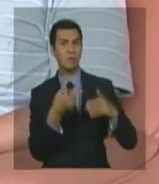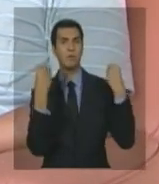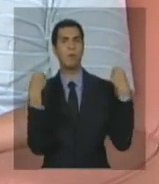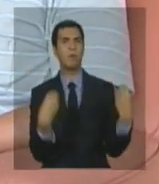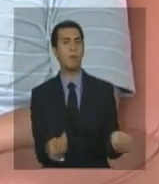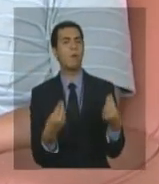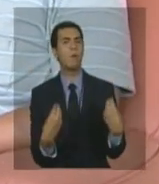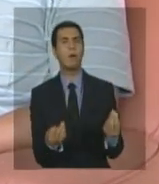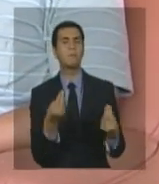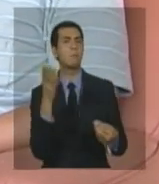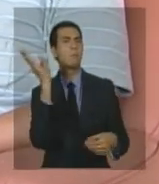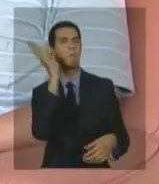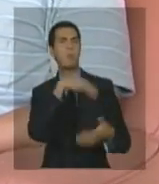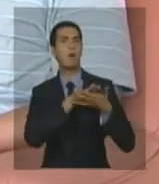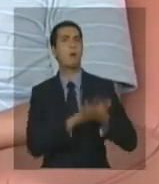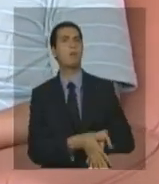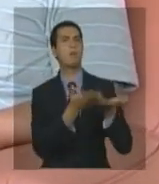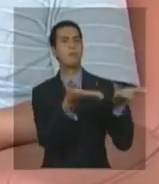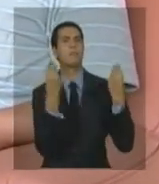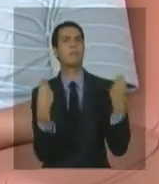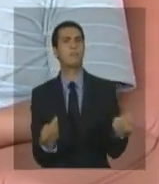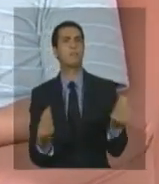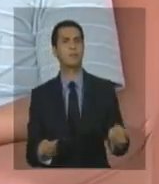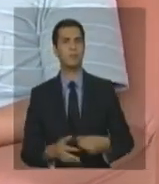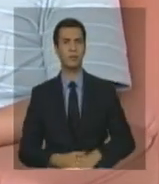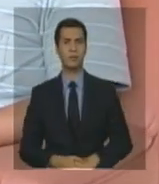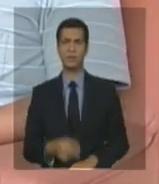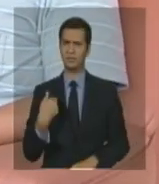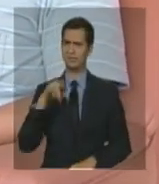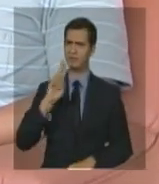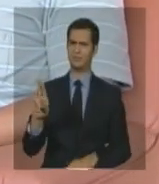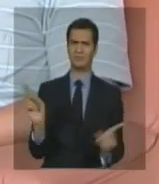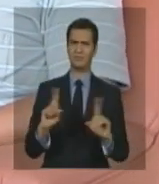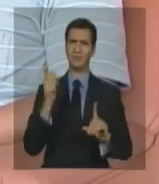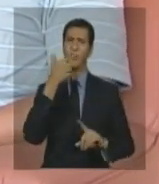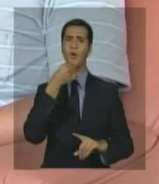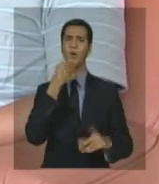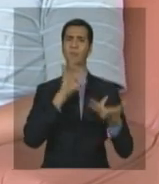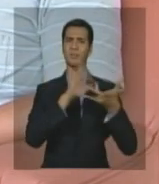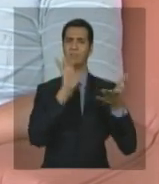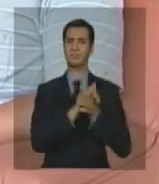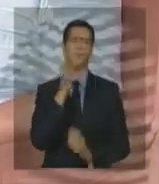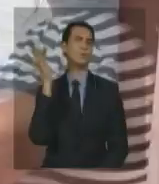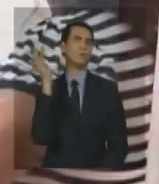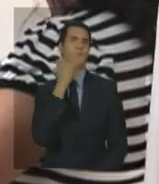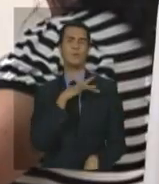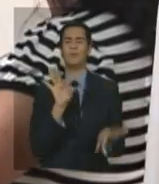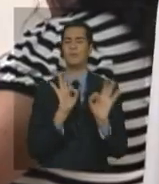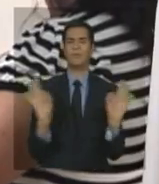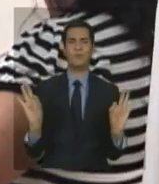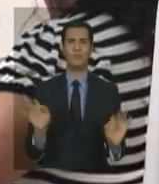essa maldade com a senhora?" E ela respondeu: "Foi meu marido e foi gostoso demais."